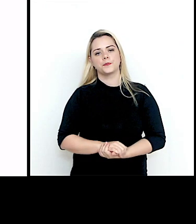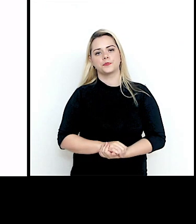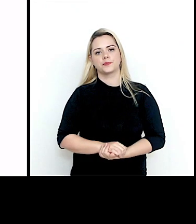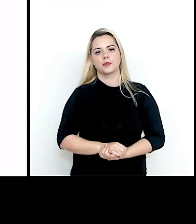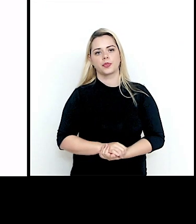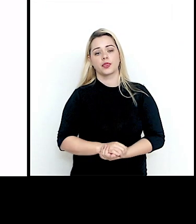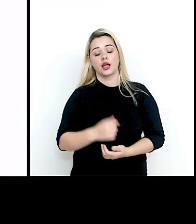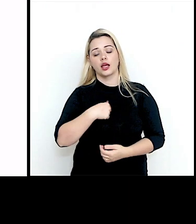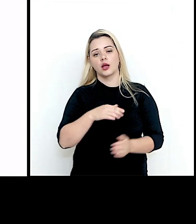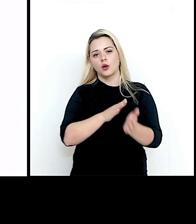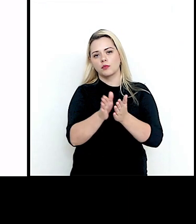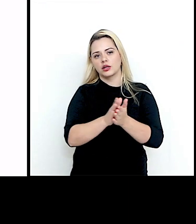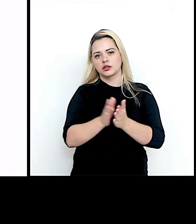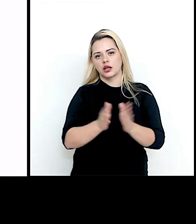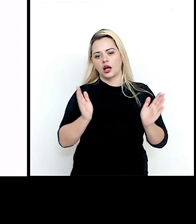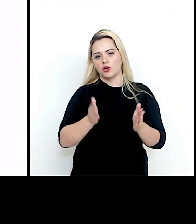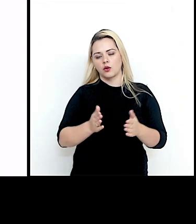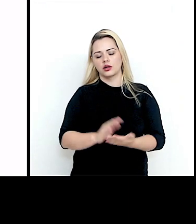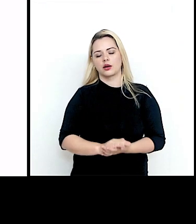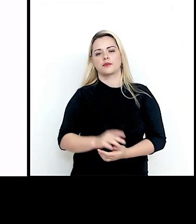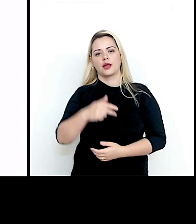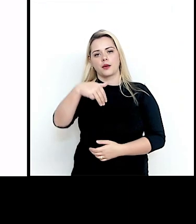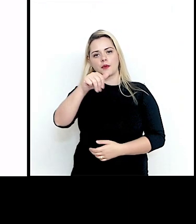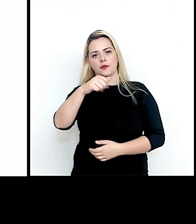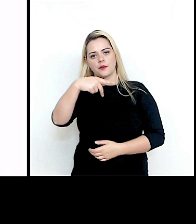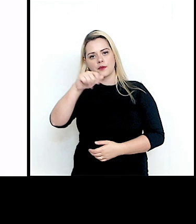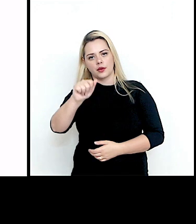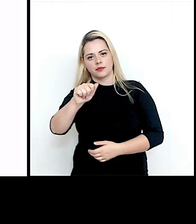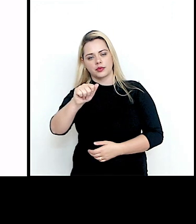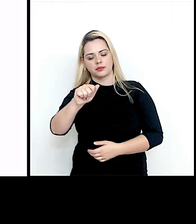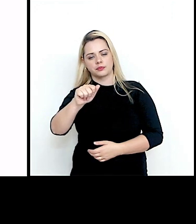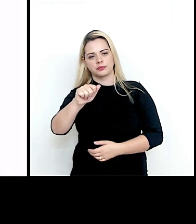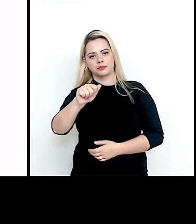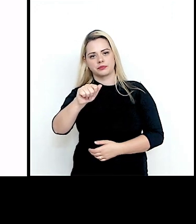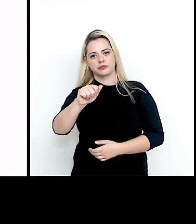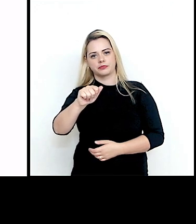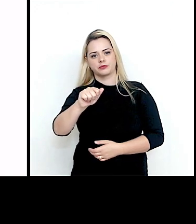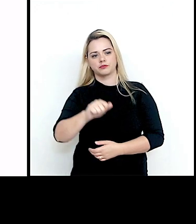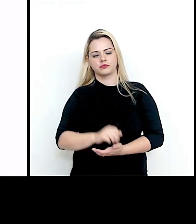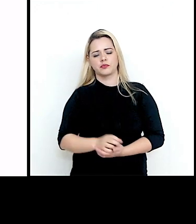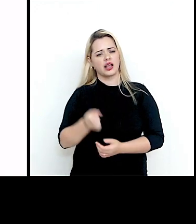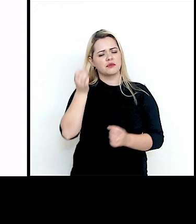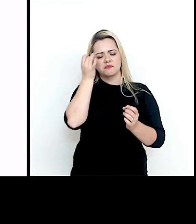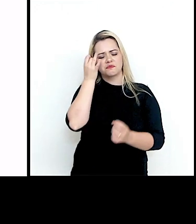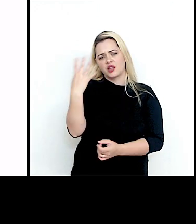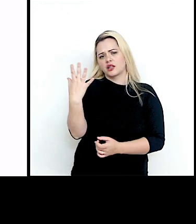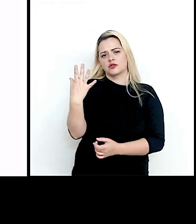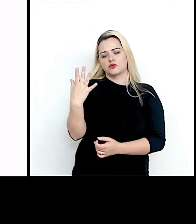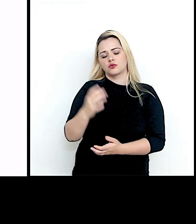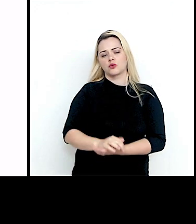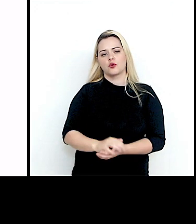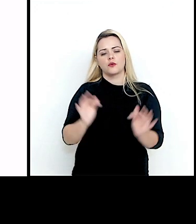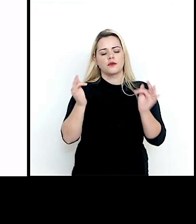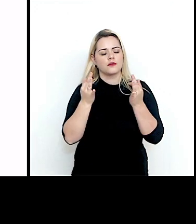e eu vou passar aqui para um outro mapa o pato aqui é um mapa muito simples muito